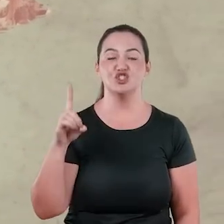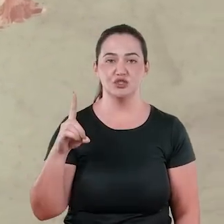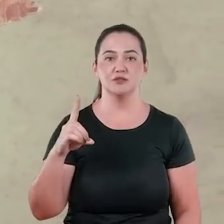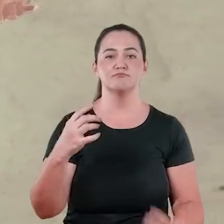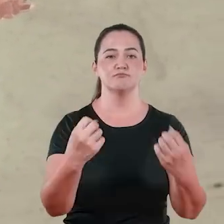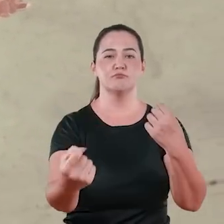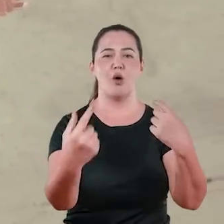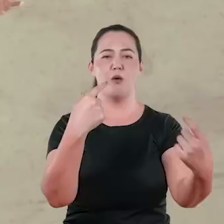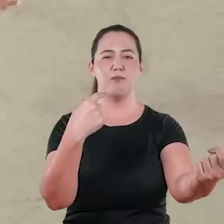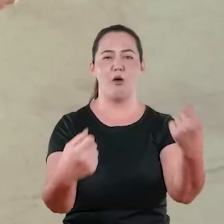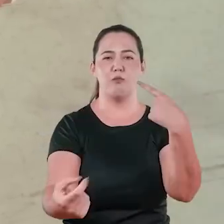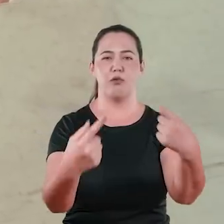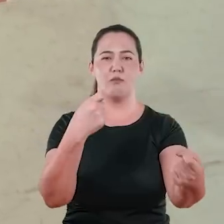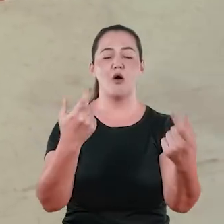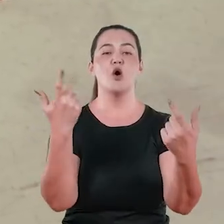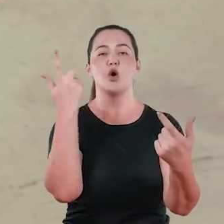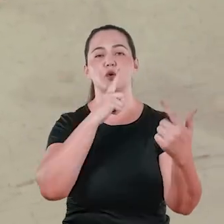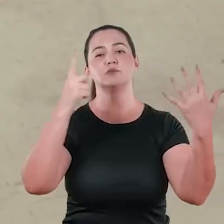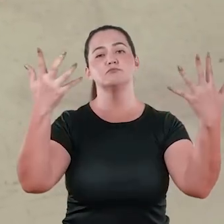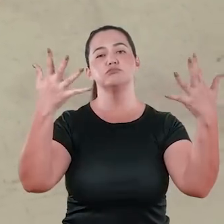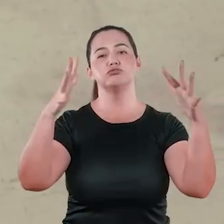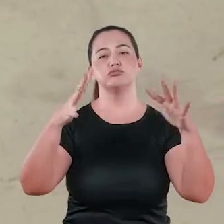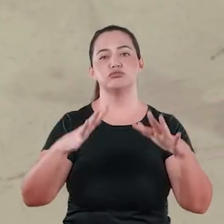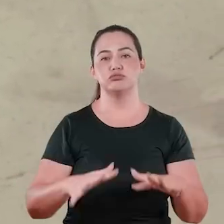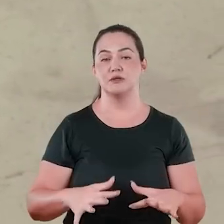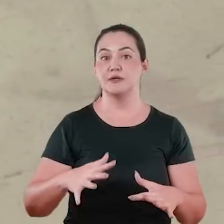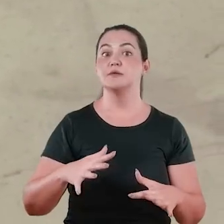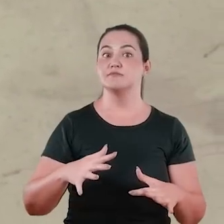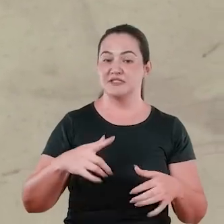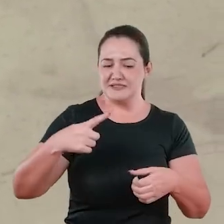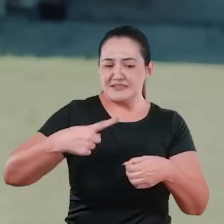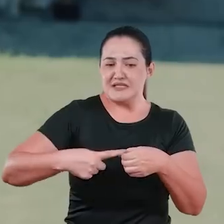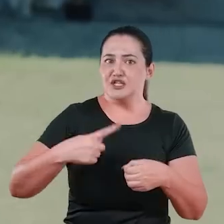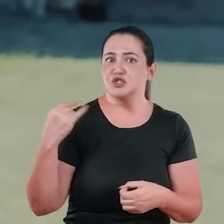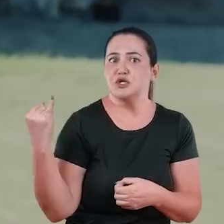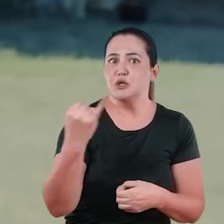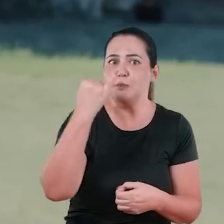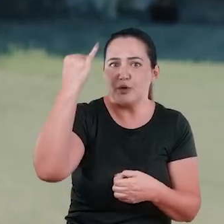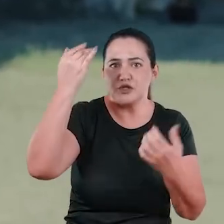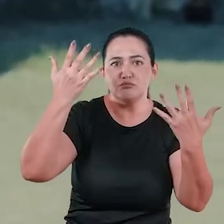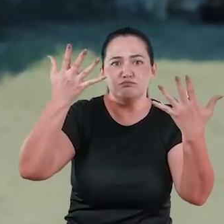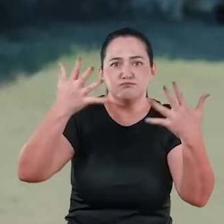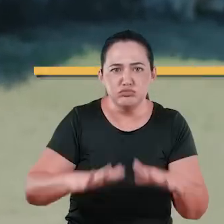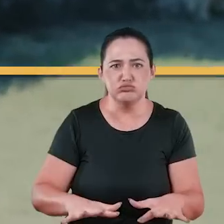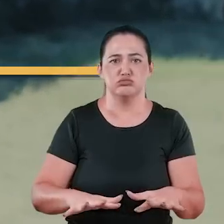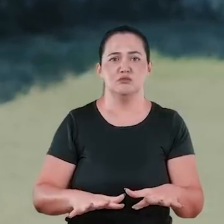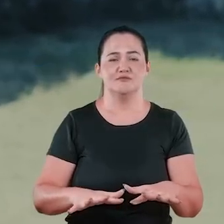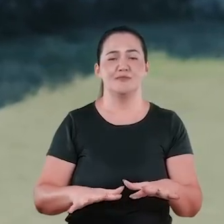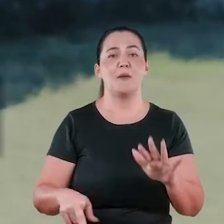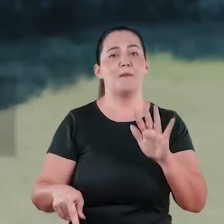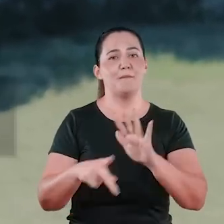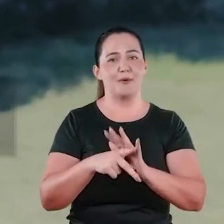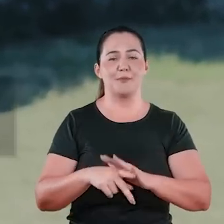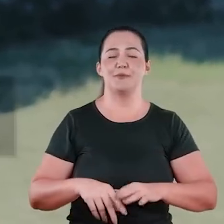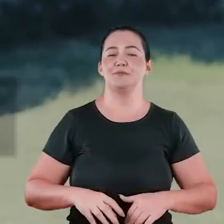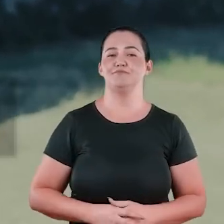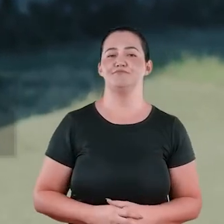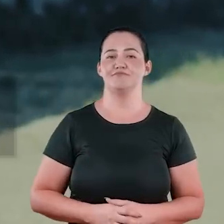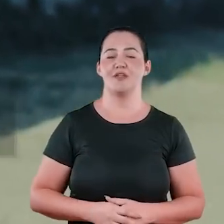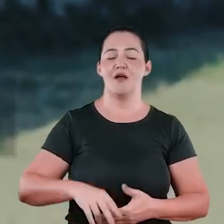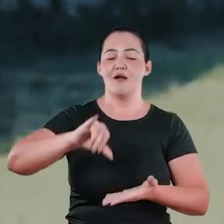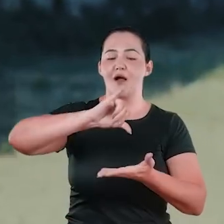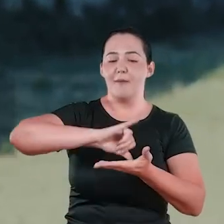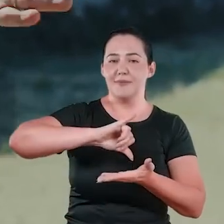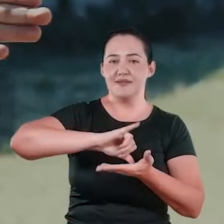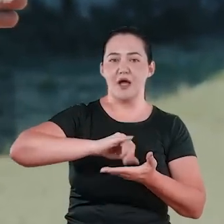colocar abaixo uma das mais importantes cidades do mundo antigo, a capital do Império Bizantino, a capital